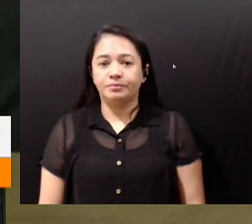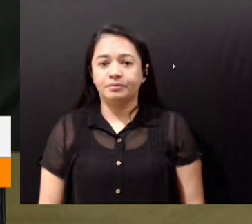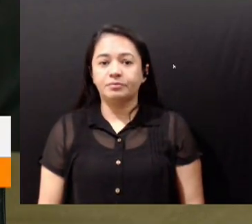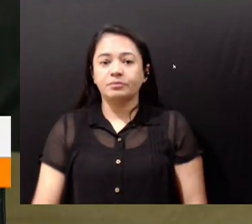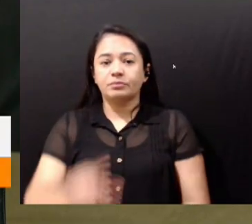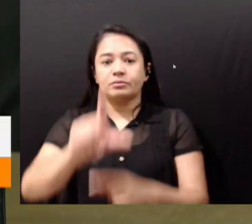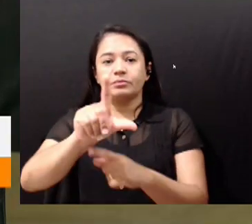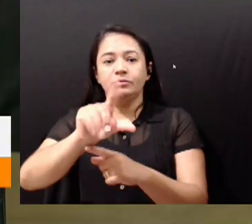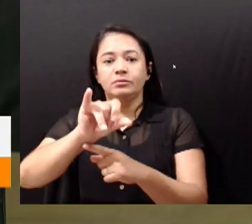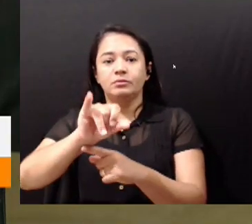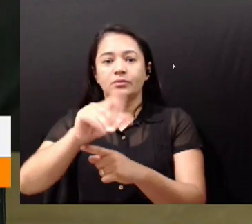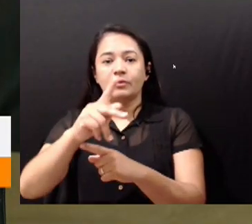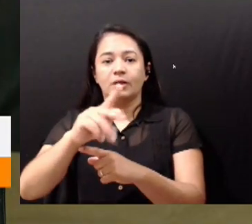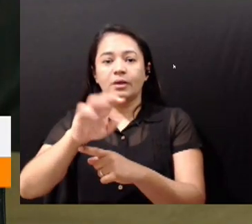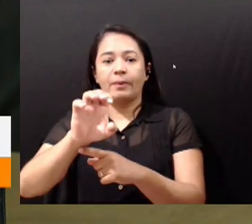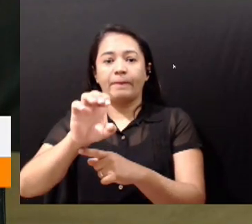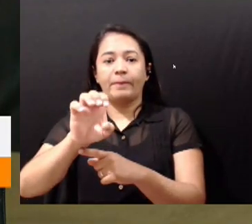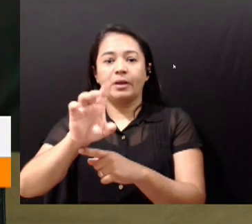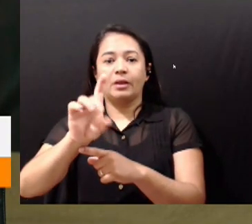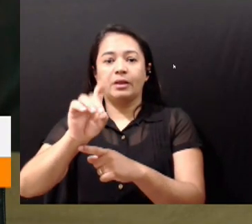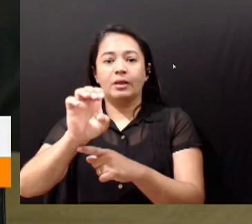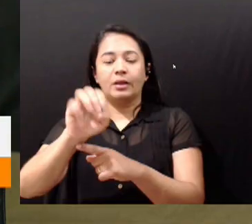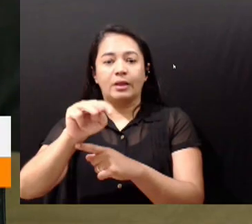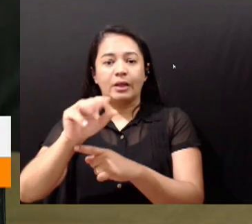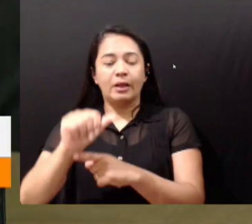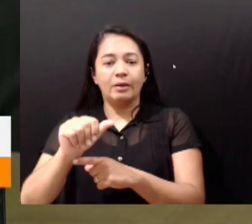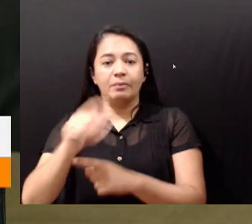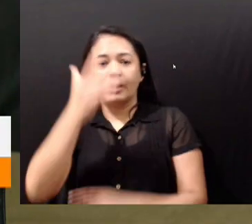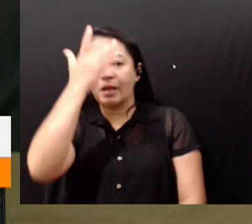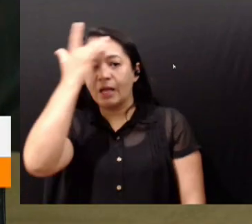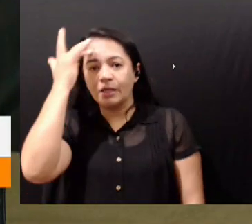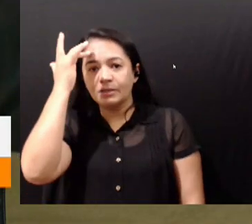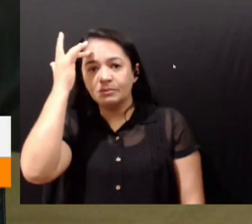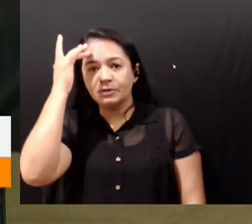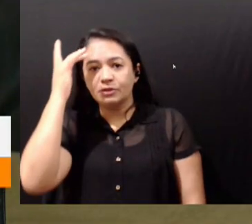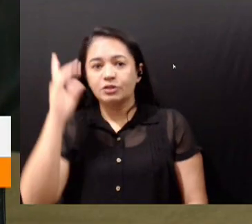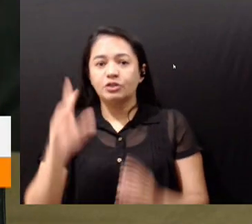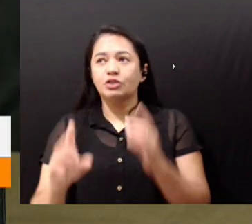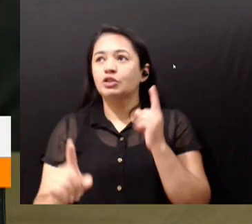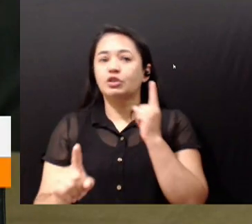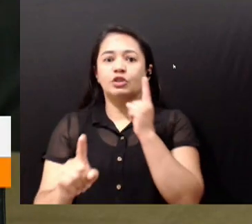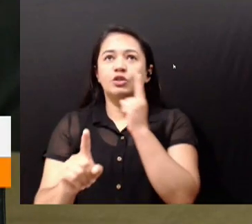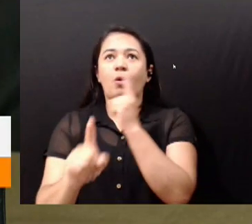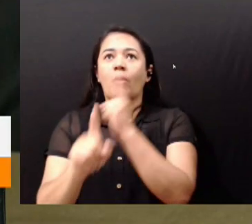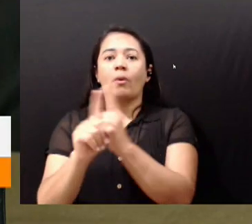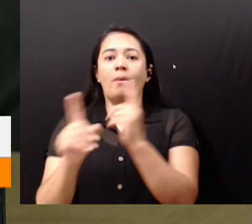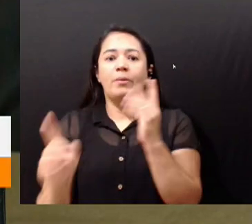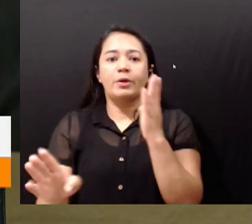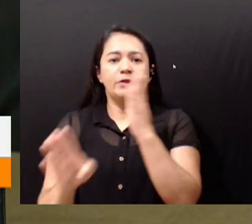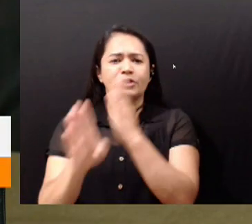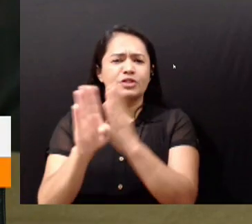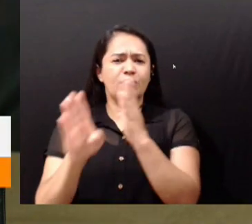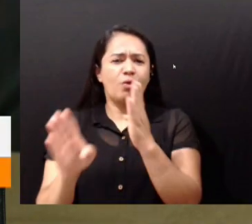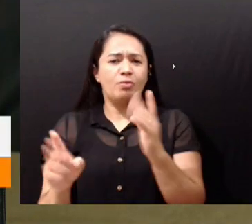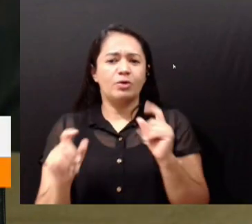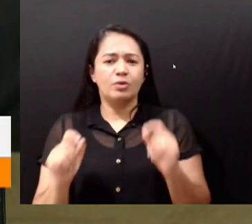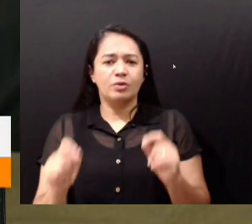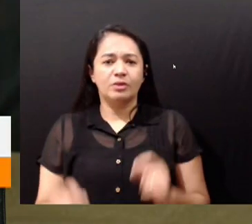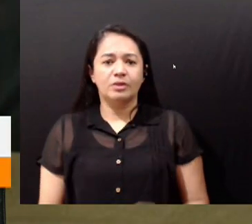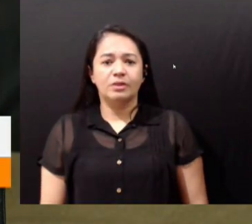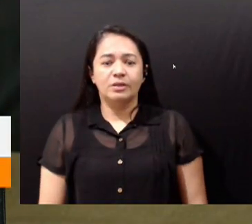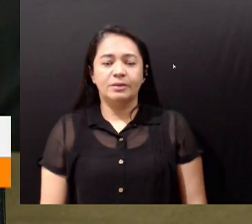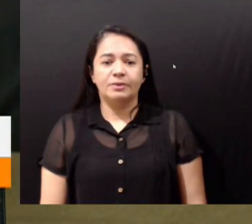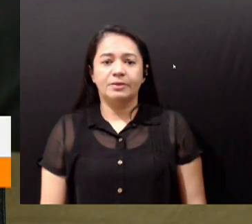tenho lipedema. E as pessoas, foi descoberto, o lipedema não é algo assim que a